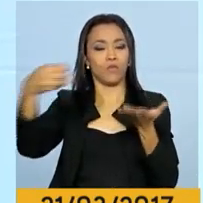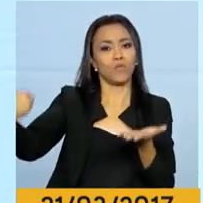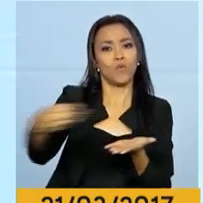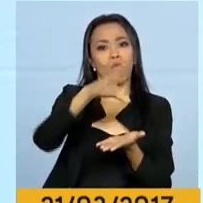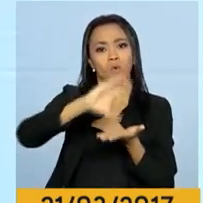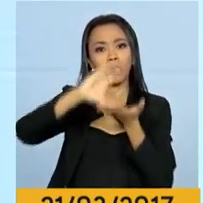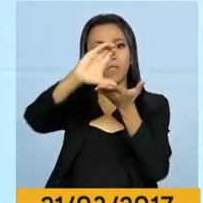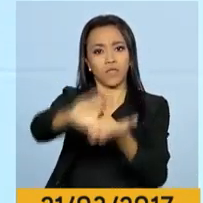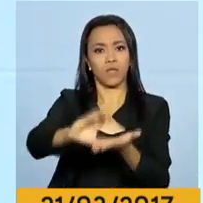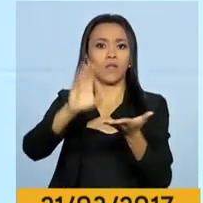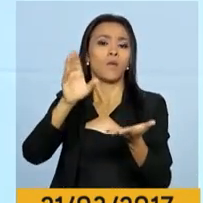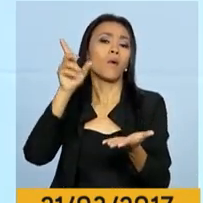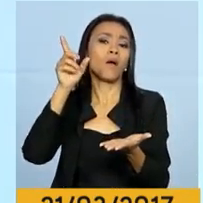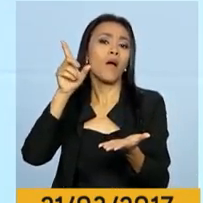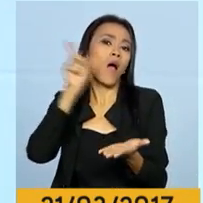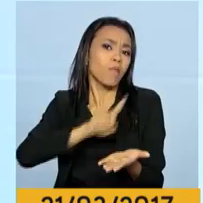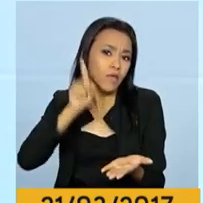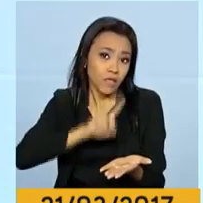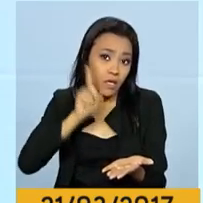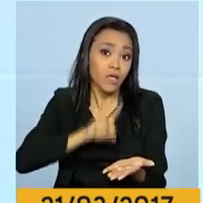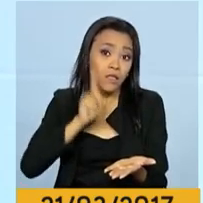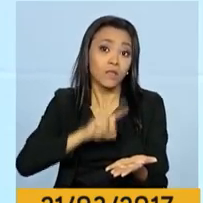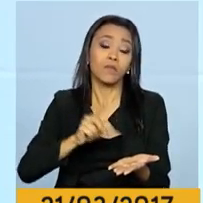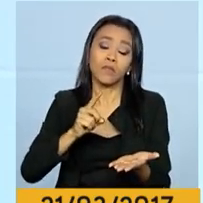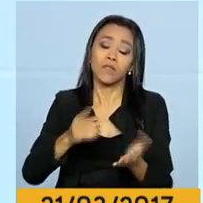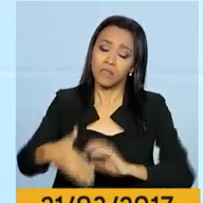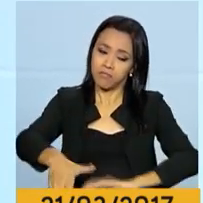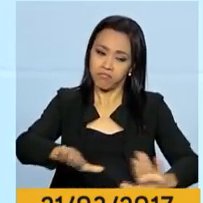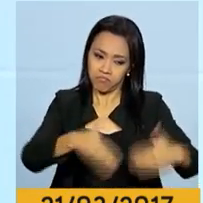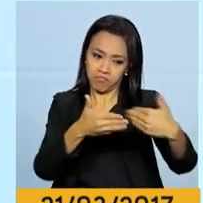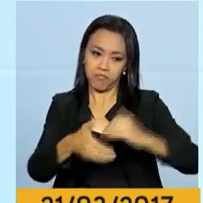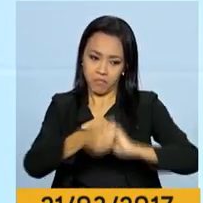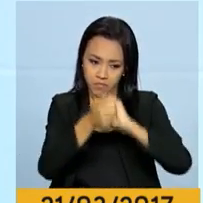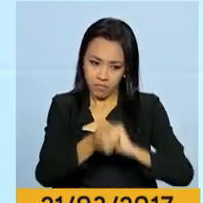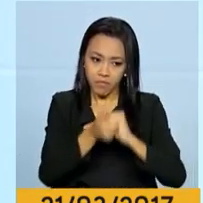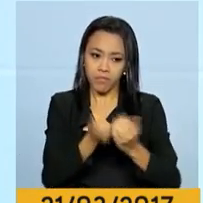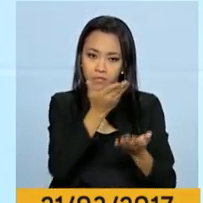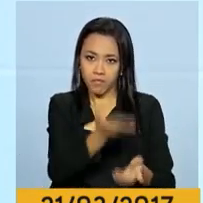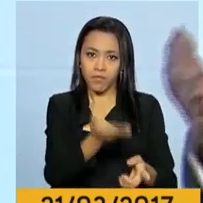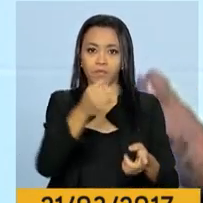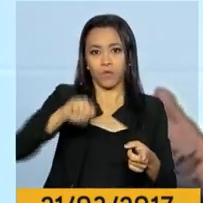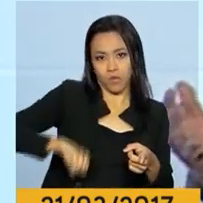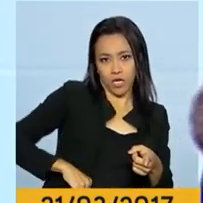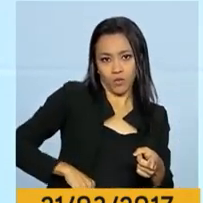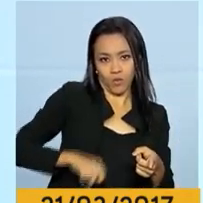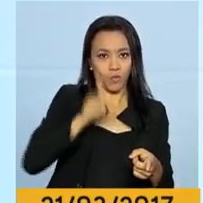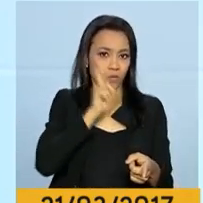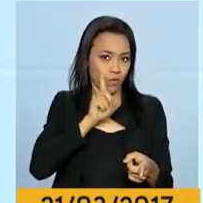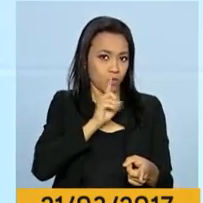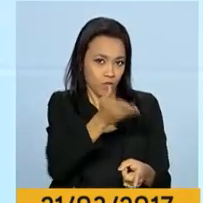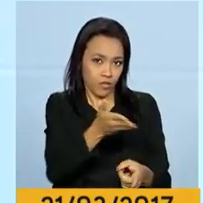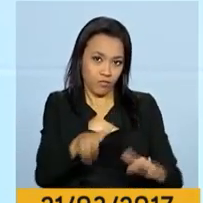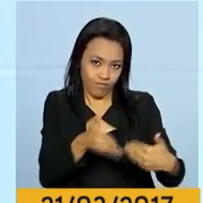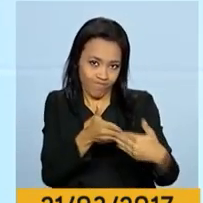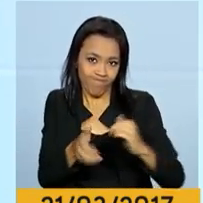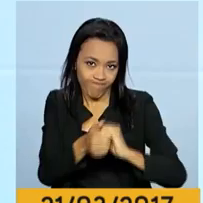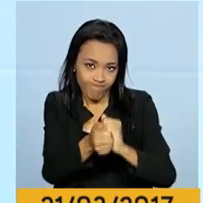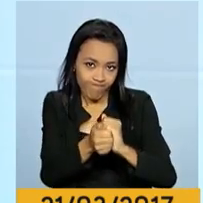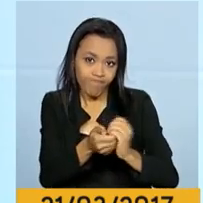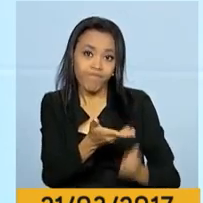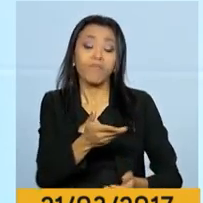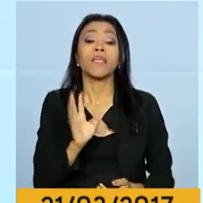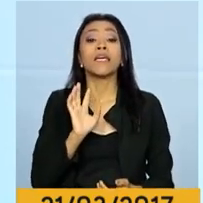Conselho. Quero, aliás, cumprimentar o embaixador dos Estados Unidos também. E lá eu tive a oportunidade de me